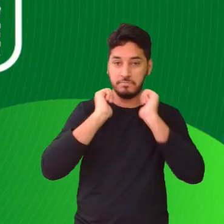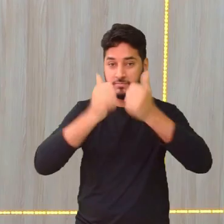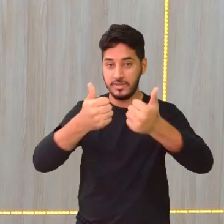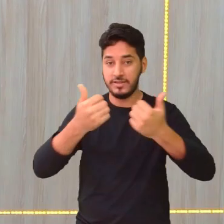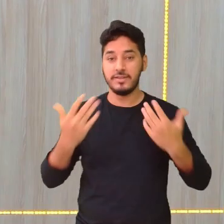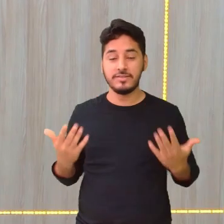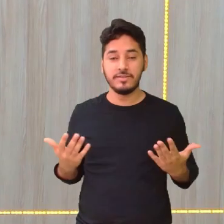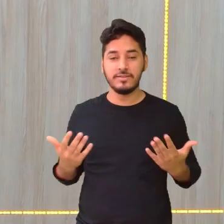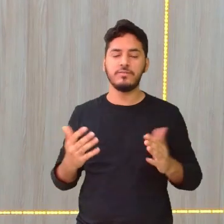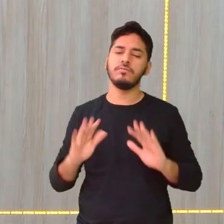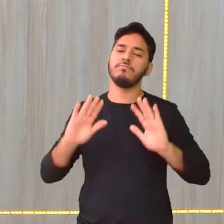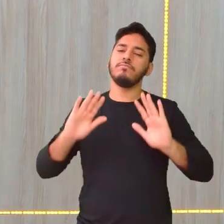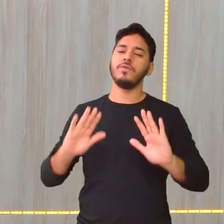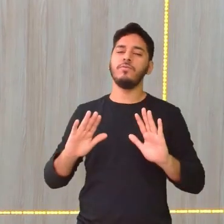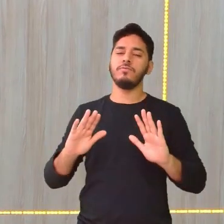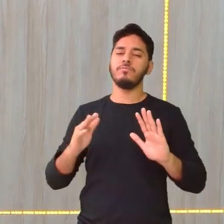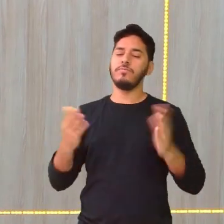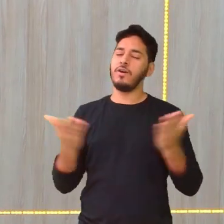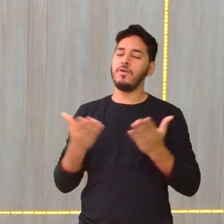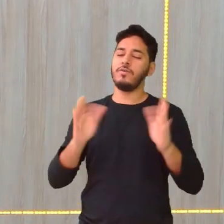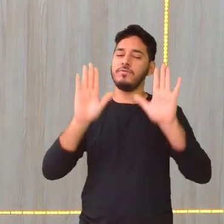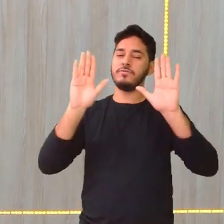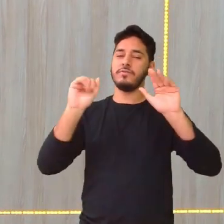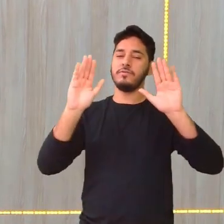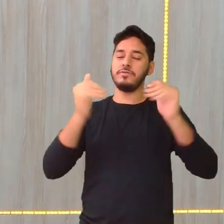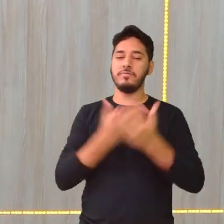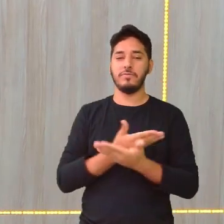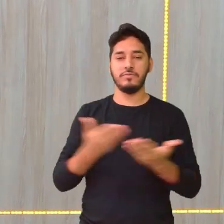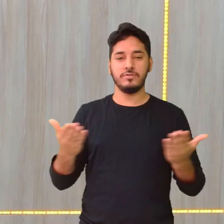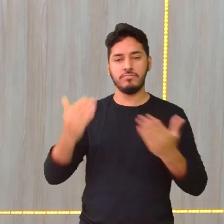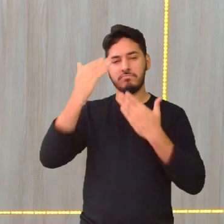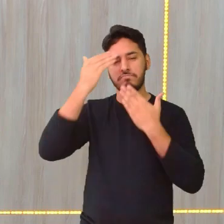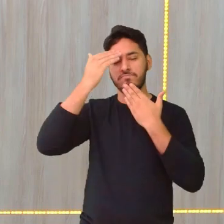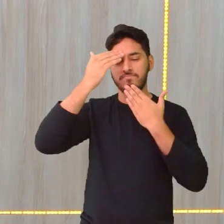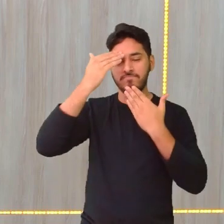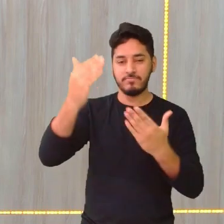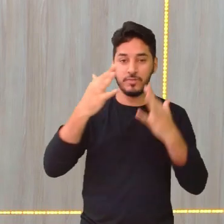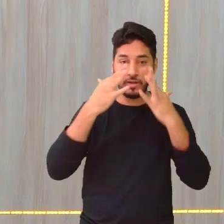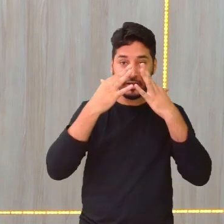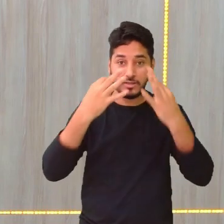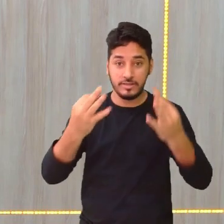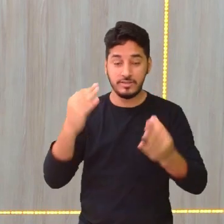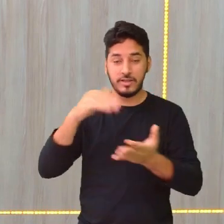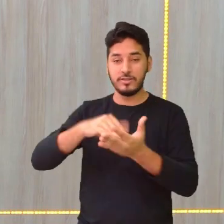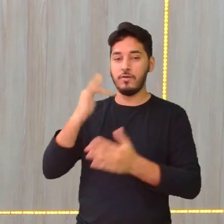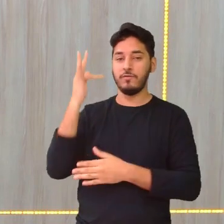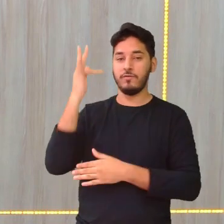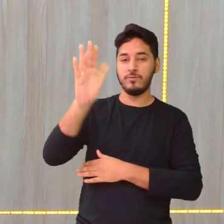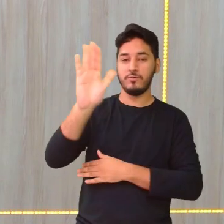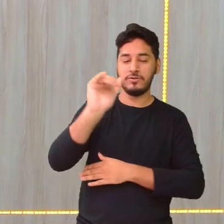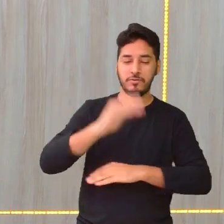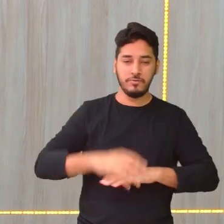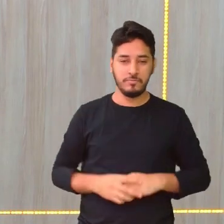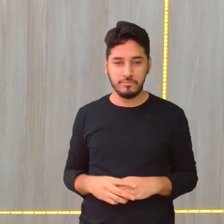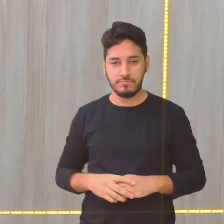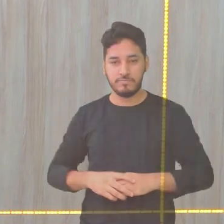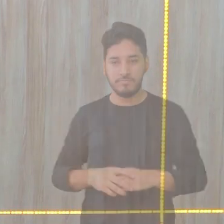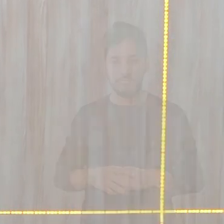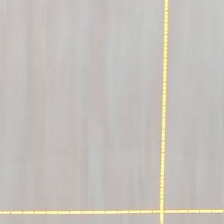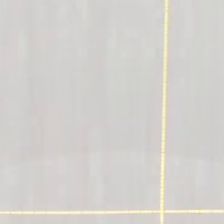minha gente? Então, eu vou me despedindo aqui de vocês, agradecendo pela atenção. Até o futuro. Tchau, tchau.